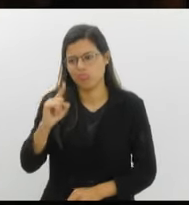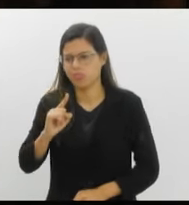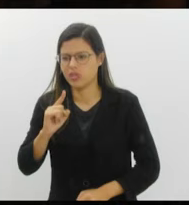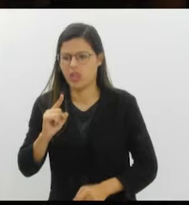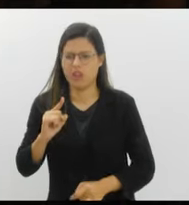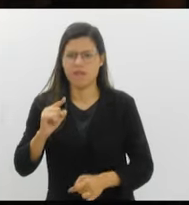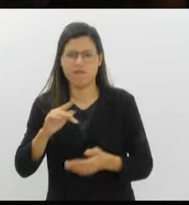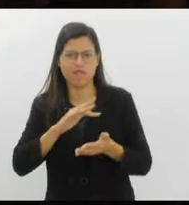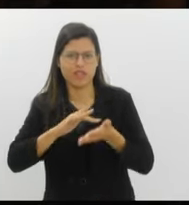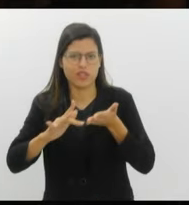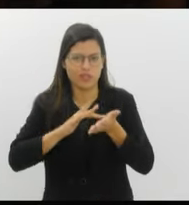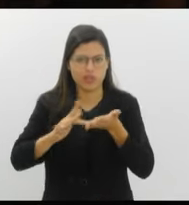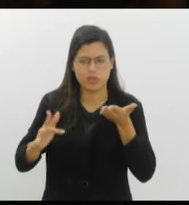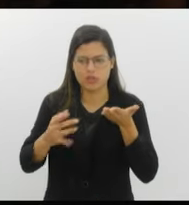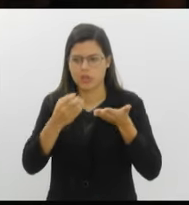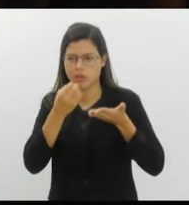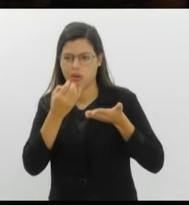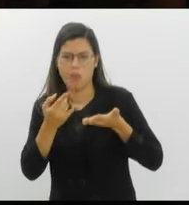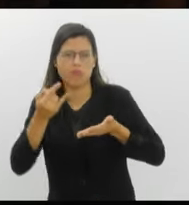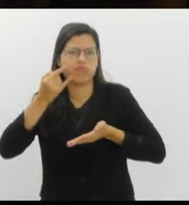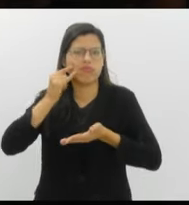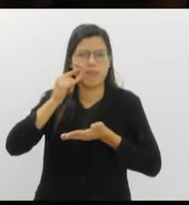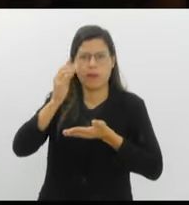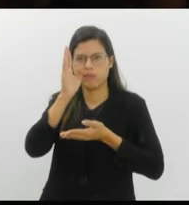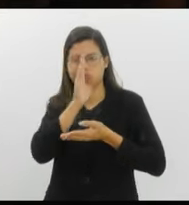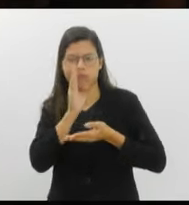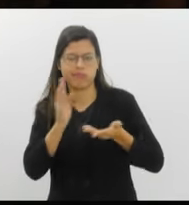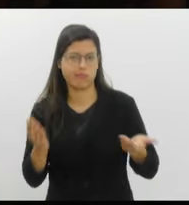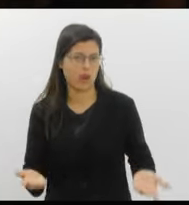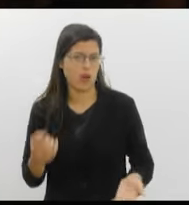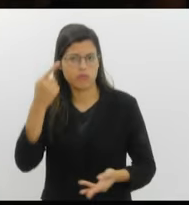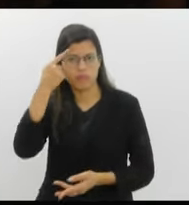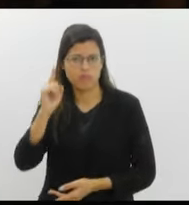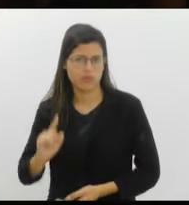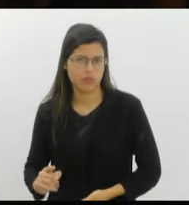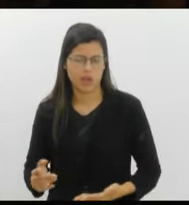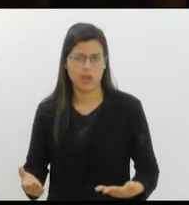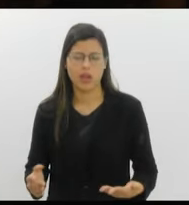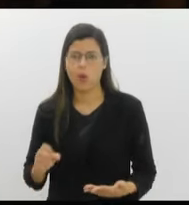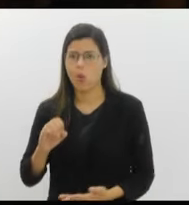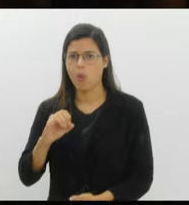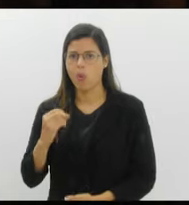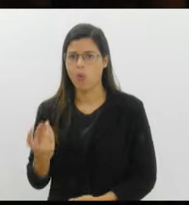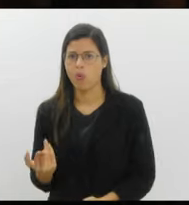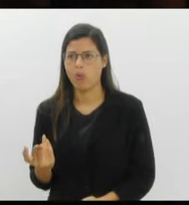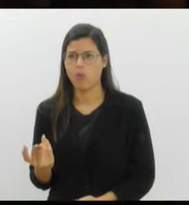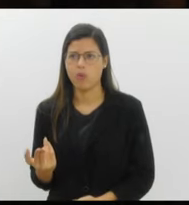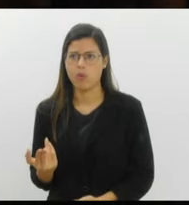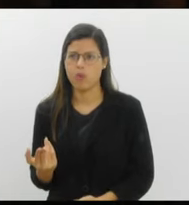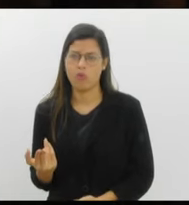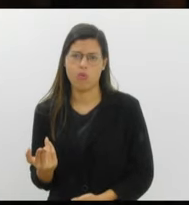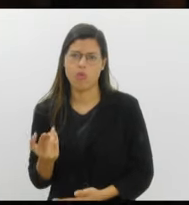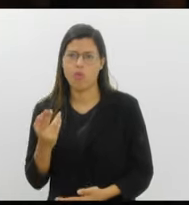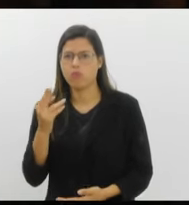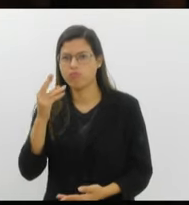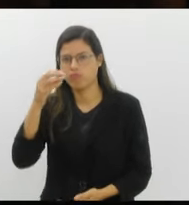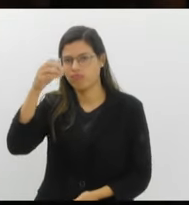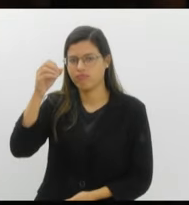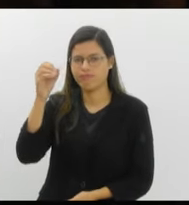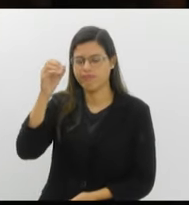tomando a cachaça. Eu não sei se o embriaga o suficiente, ou se é disfarçatez ou